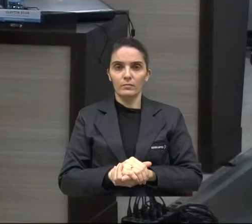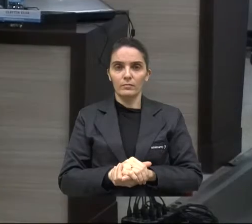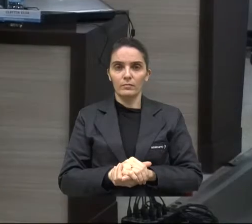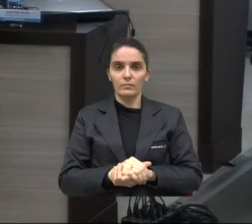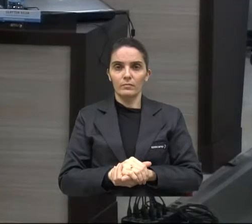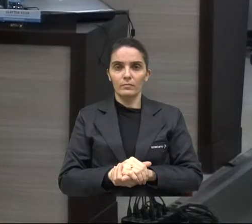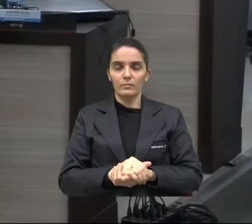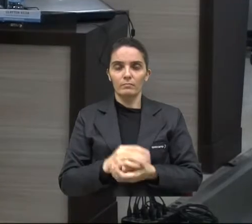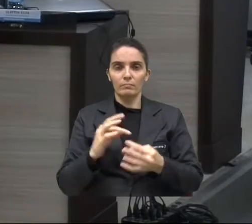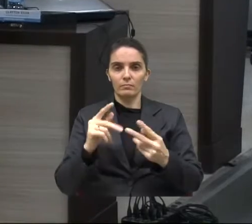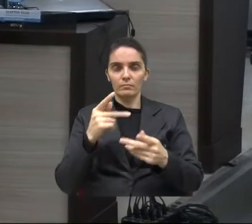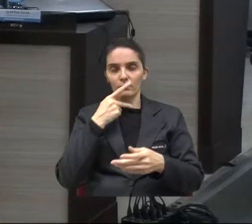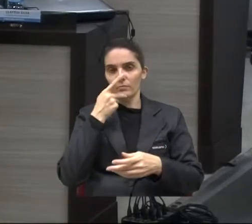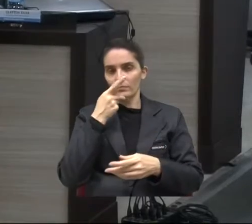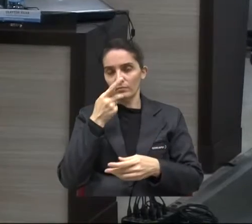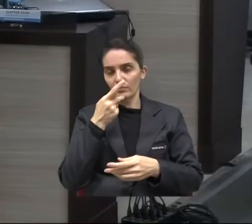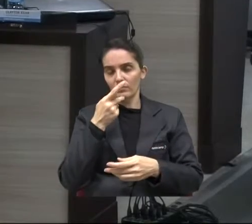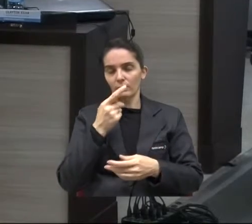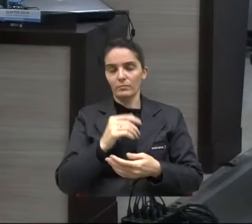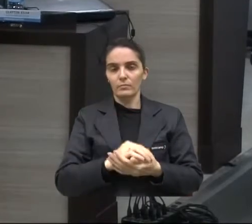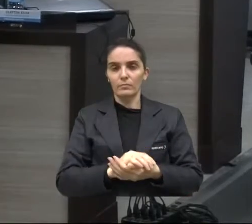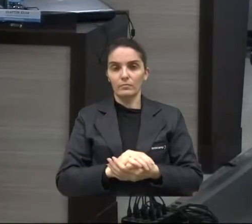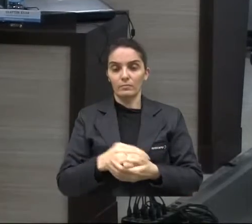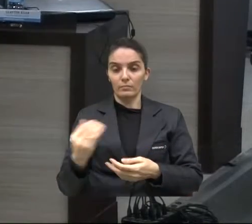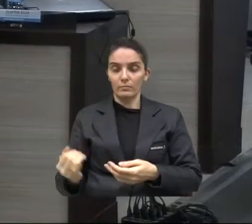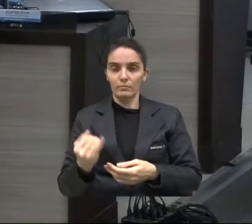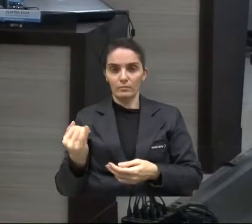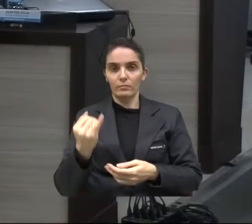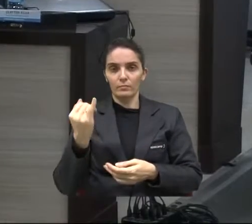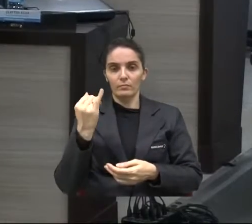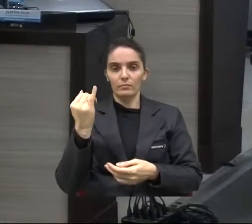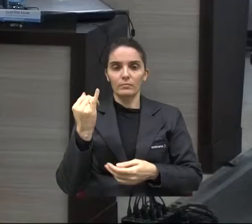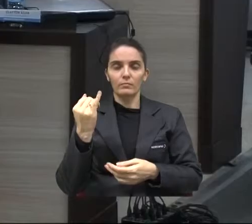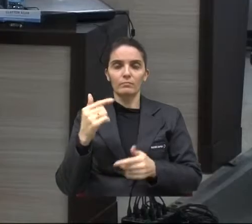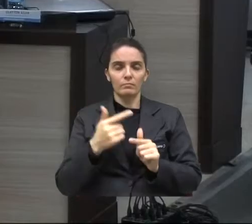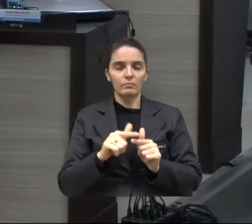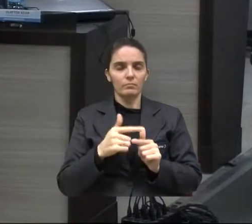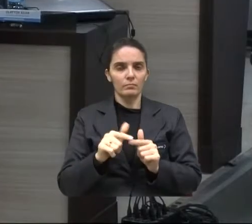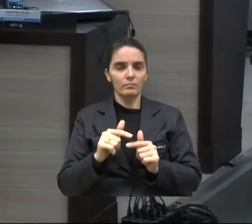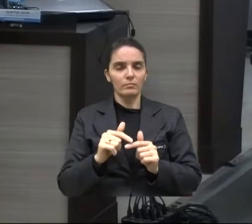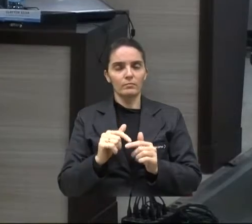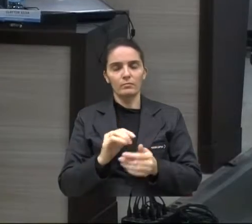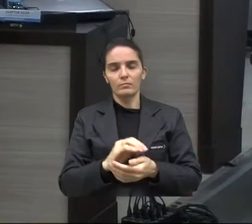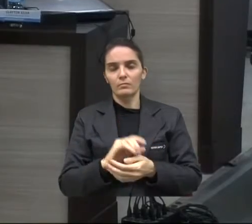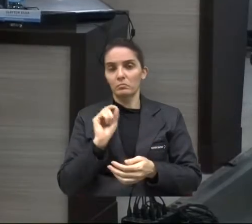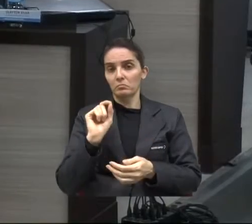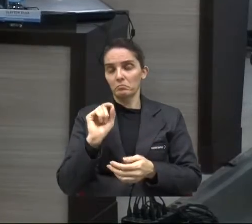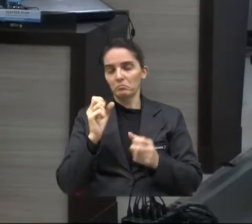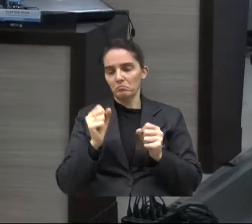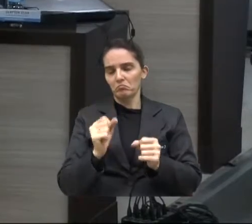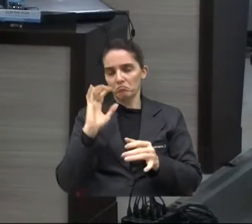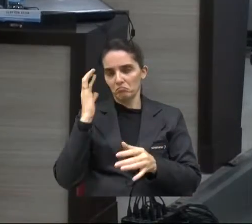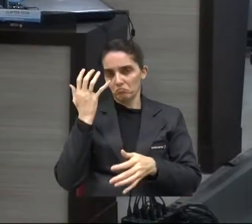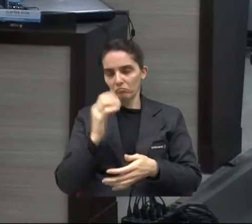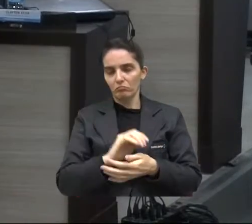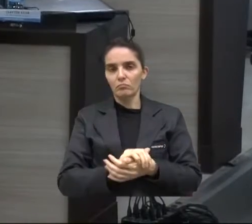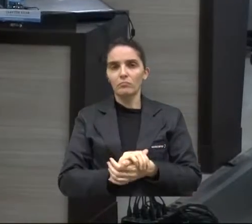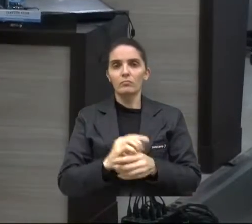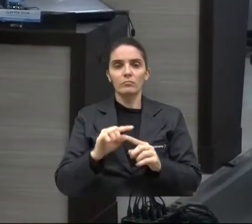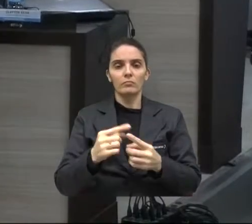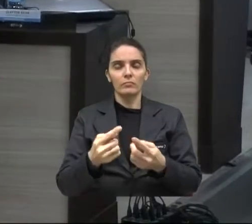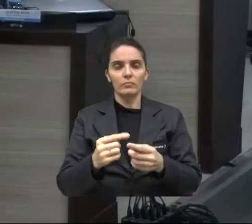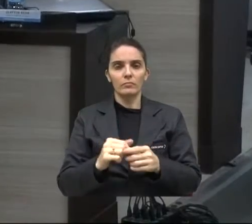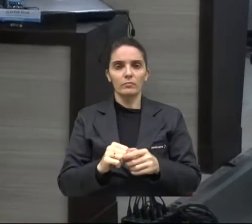todo mundo falou exaustivamente da importância e dos problemas e das consequências desse projeto, mas trata